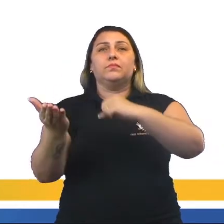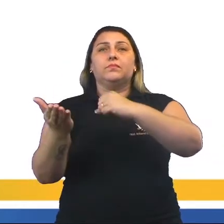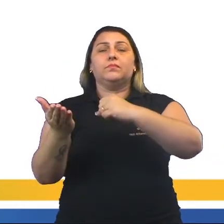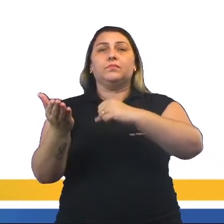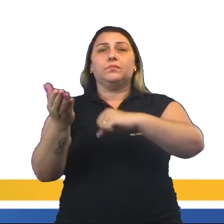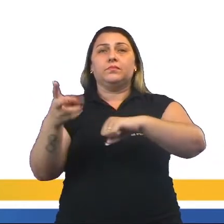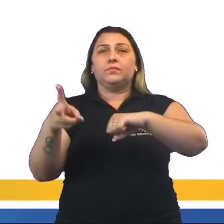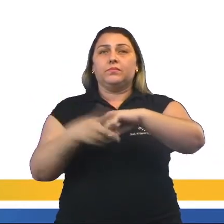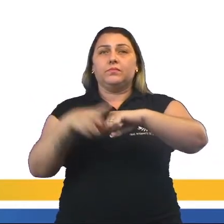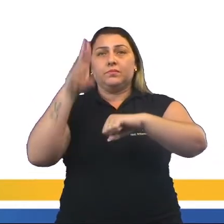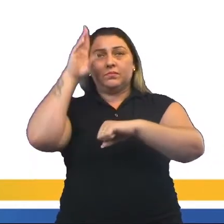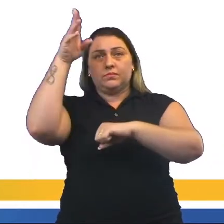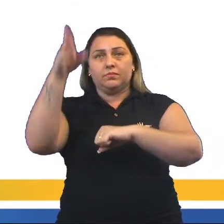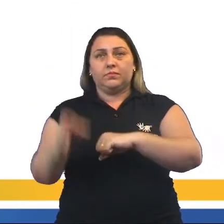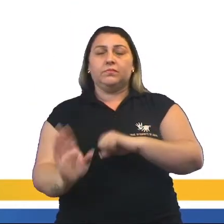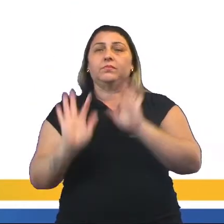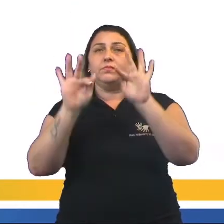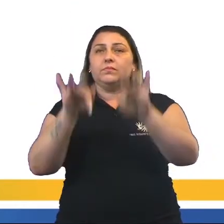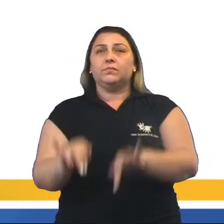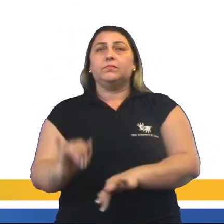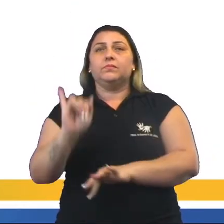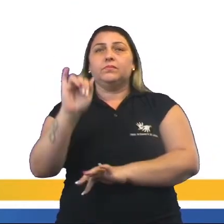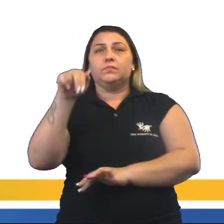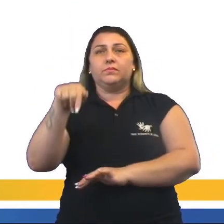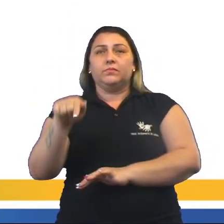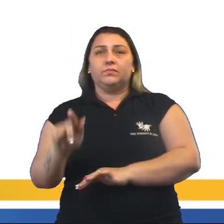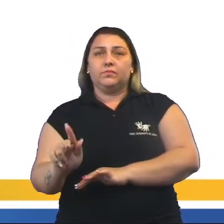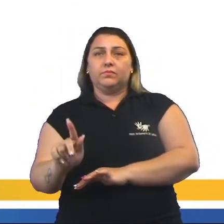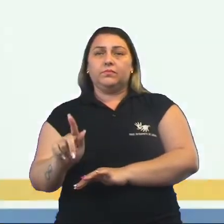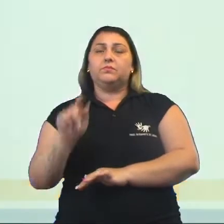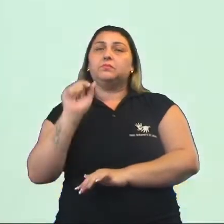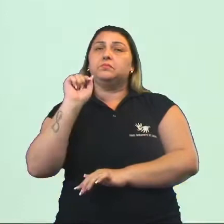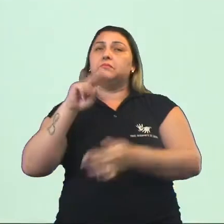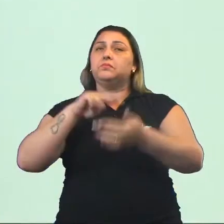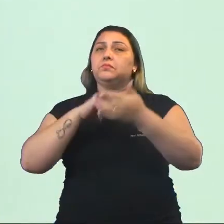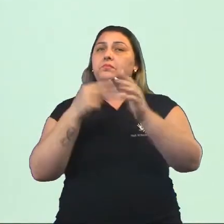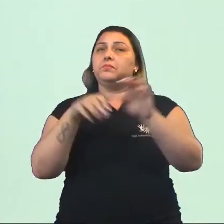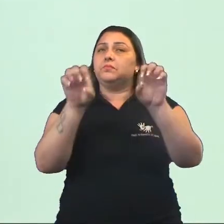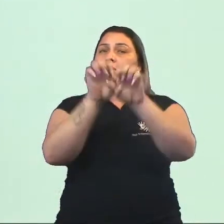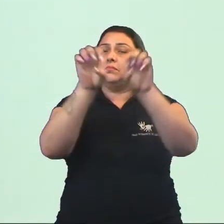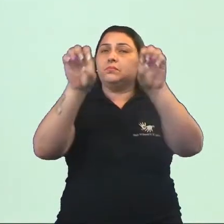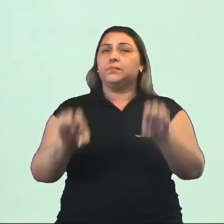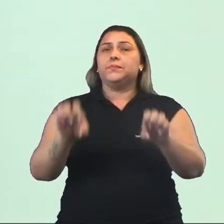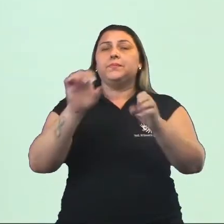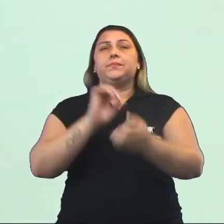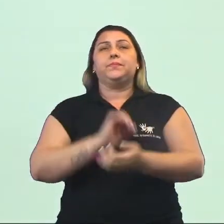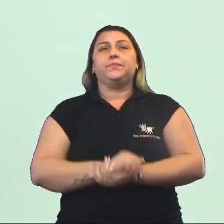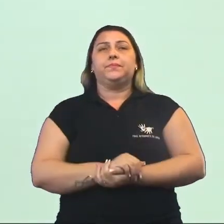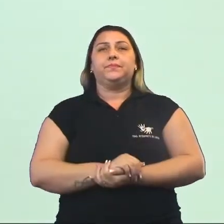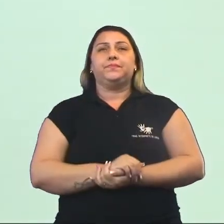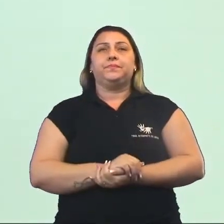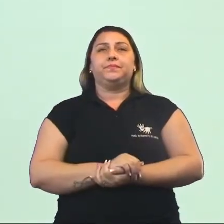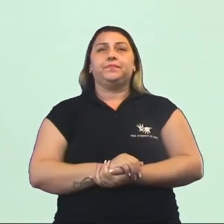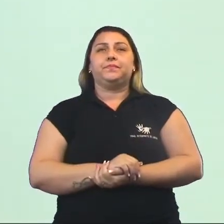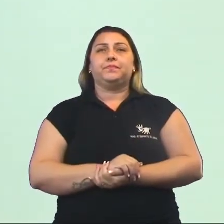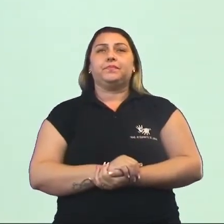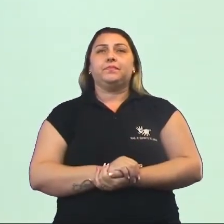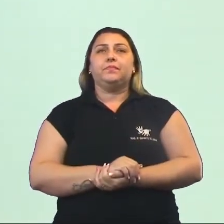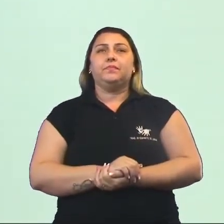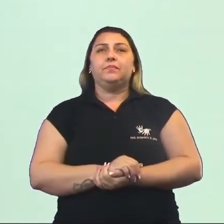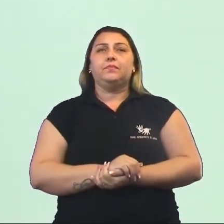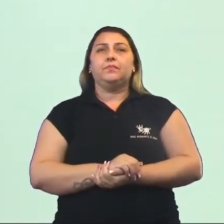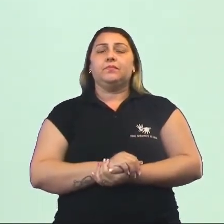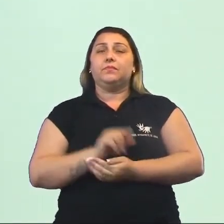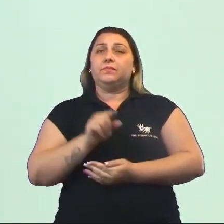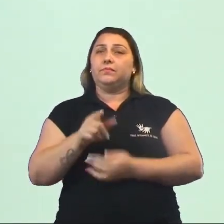da sua frase com o finalzinho em ing. O que é uma estrutura, pessoal? A estrutura é aquele passo